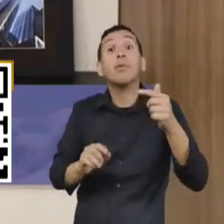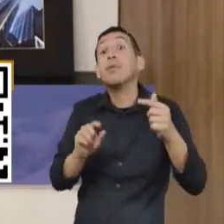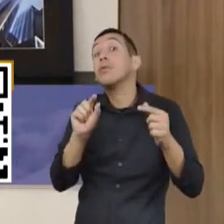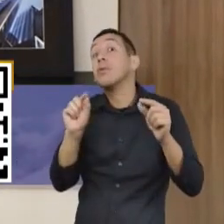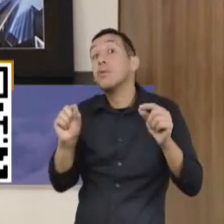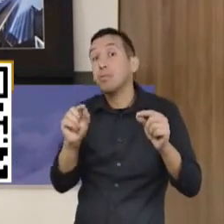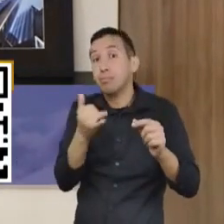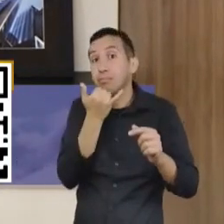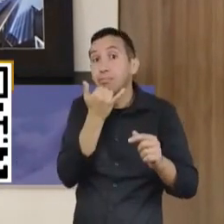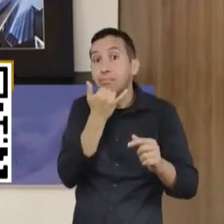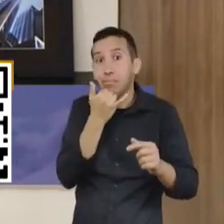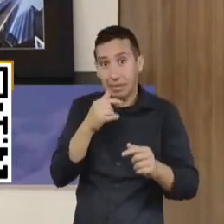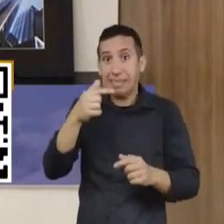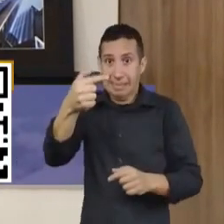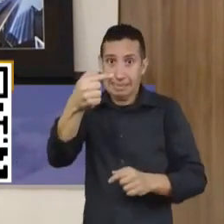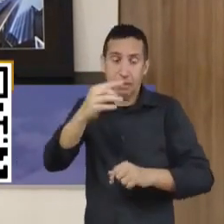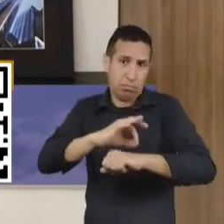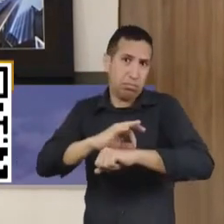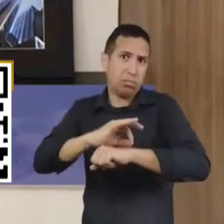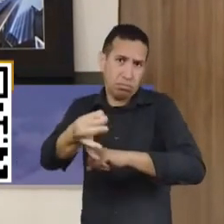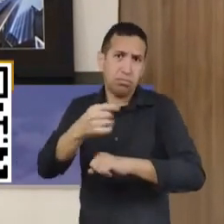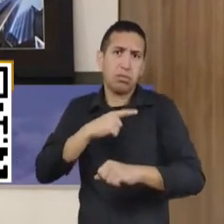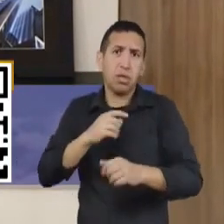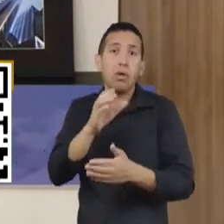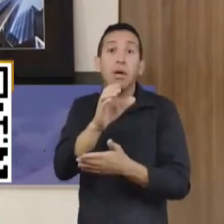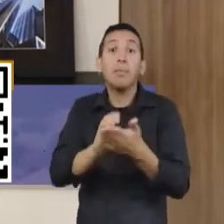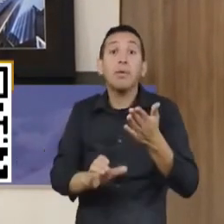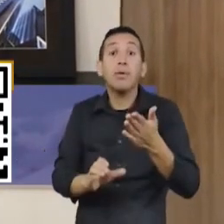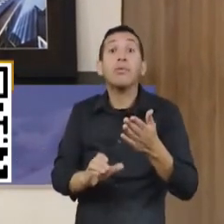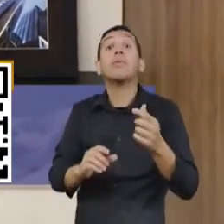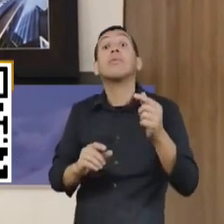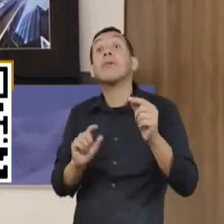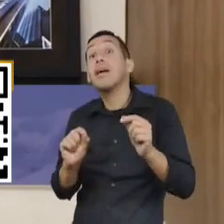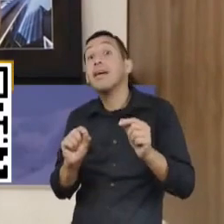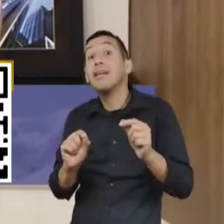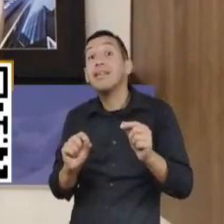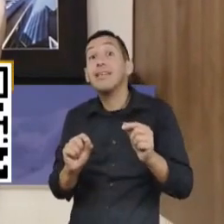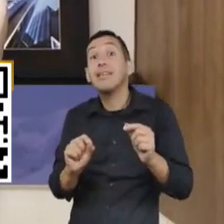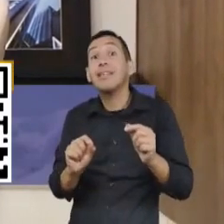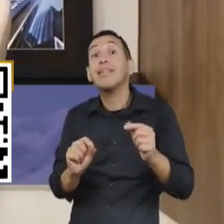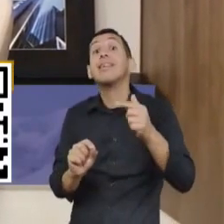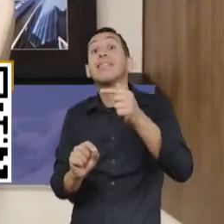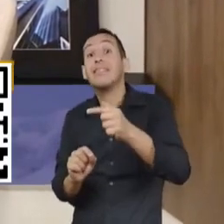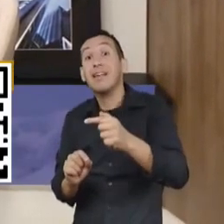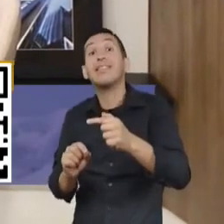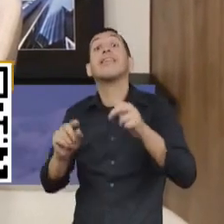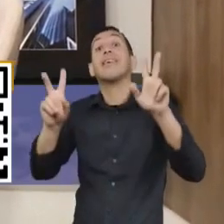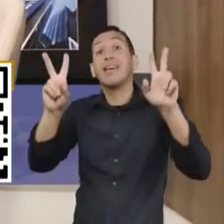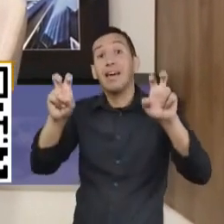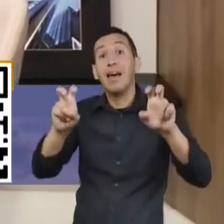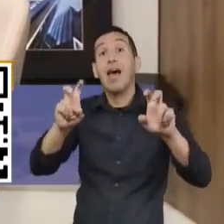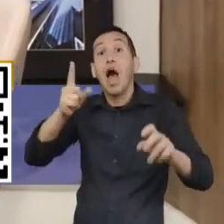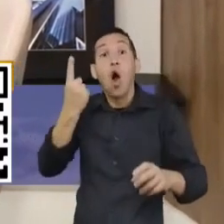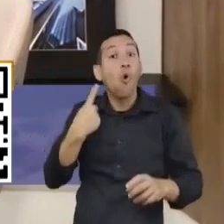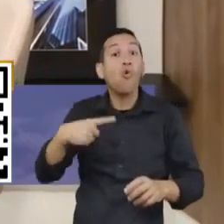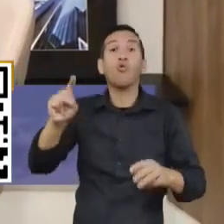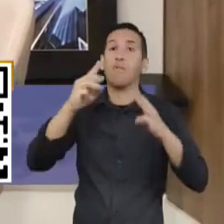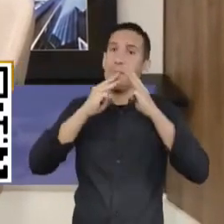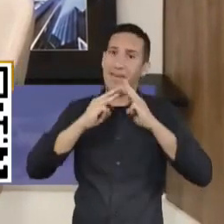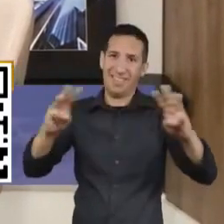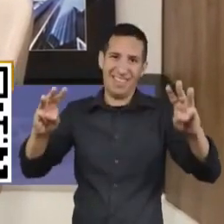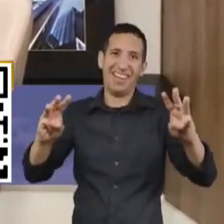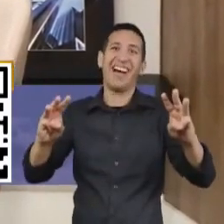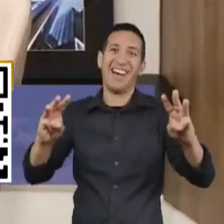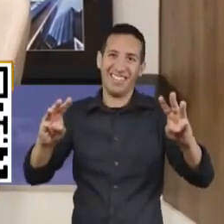encontra o sétimo perdão o sétimo selo exatamente o sétimo selo onde anuncia a última mensagem